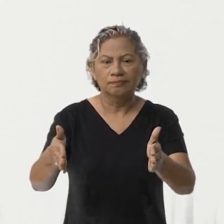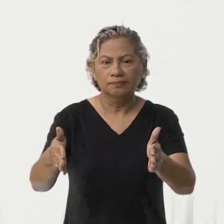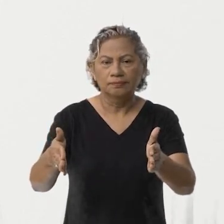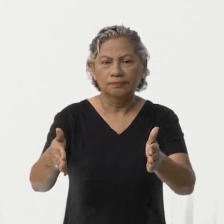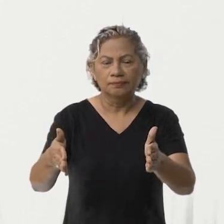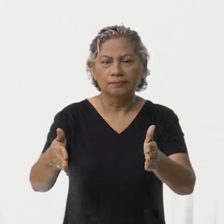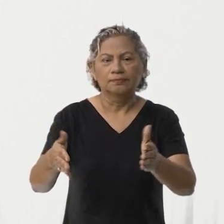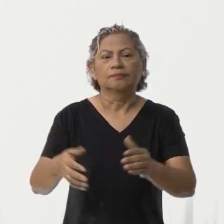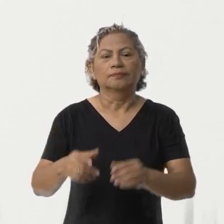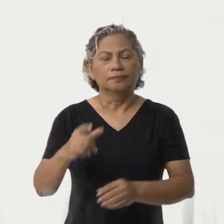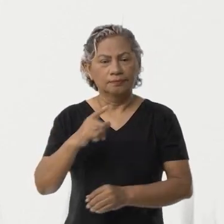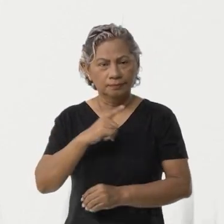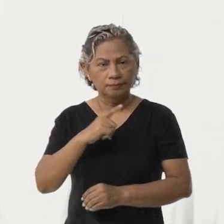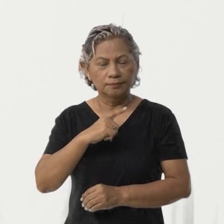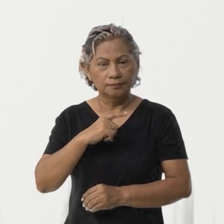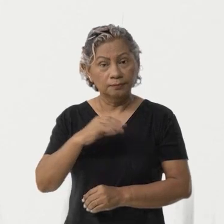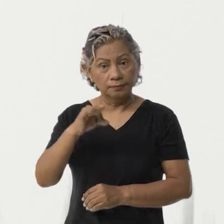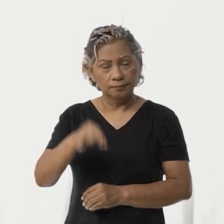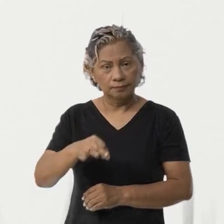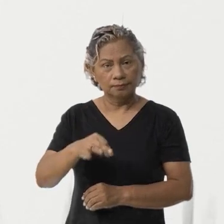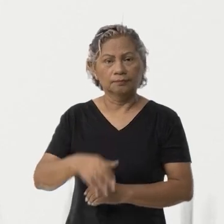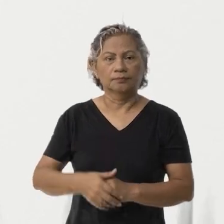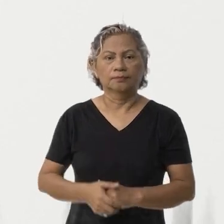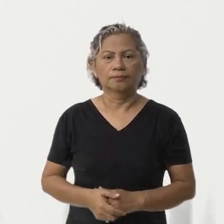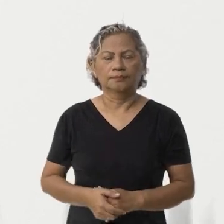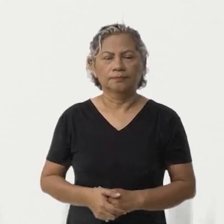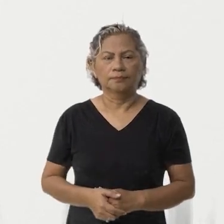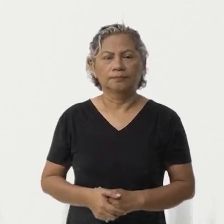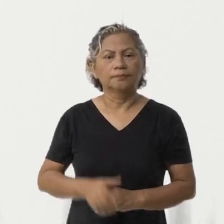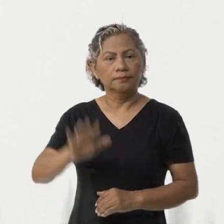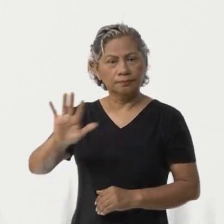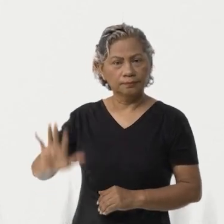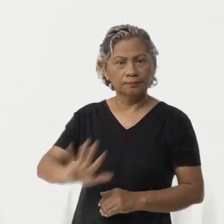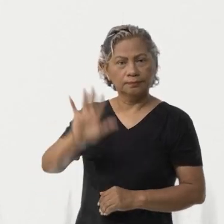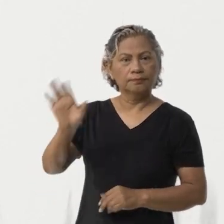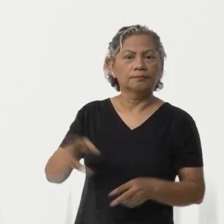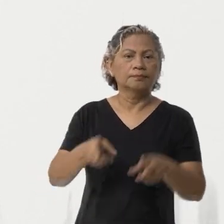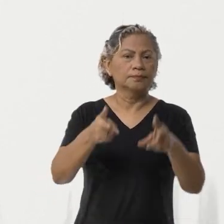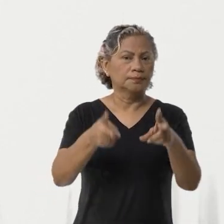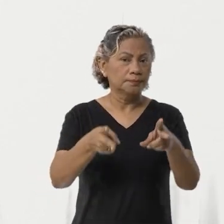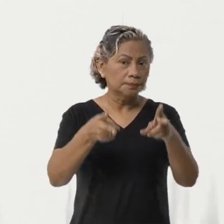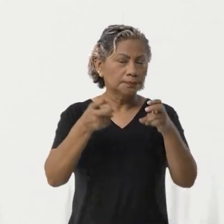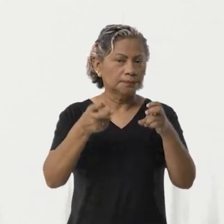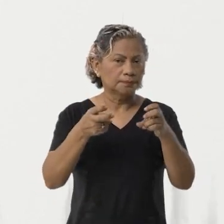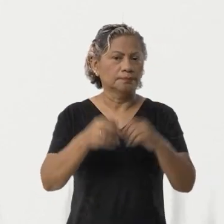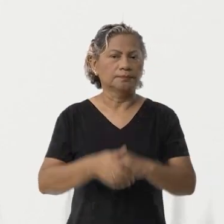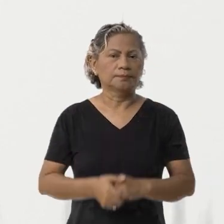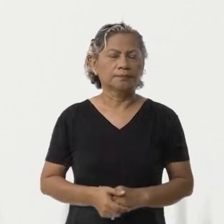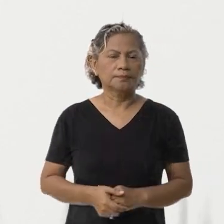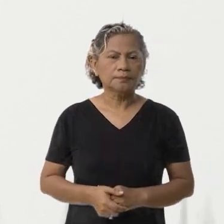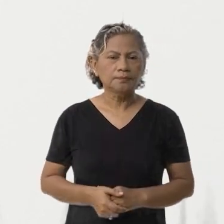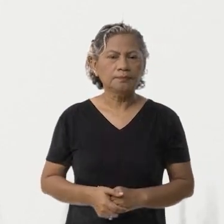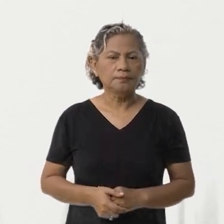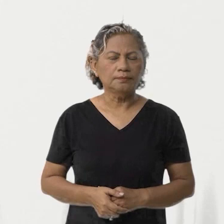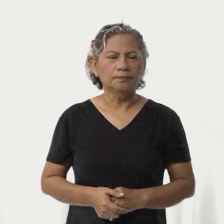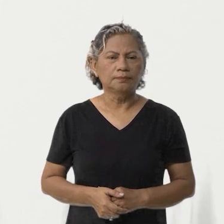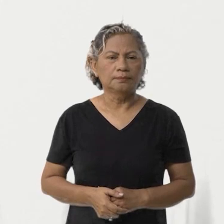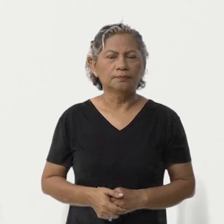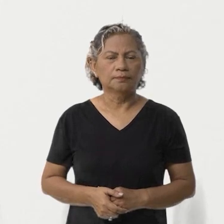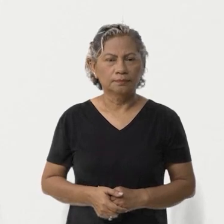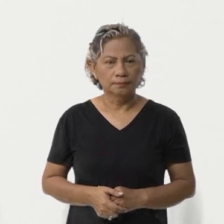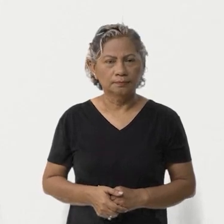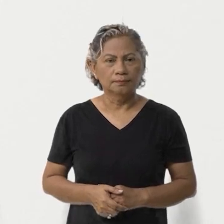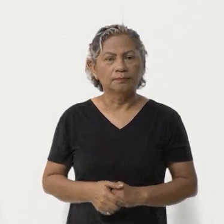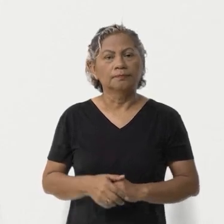entre os pontos extremos do Brasil. Aí também, nesse mesmo mapa, nós podemos observar